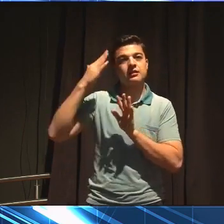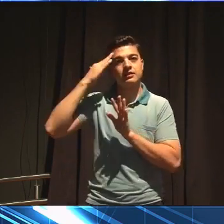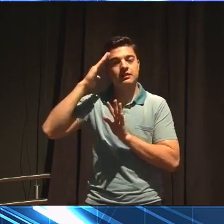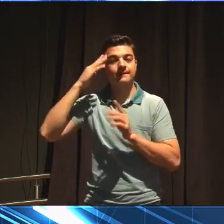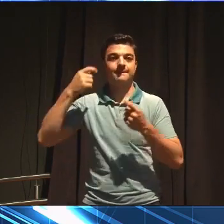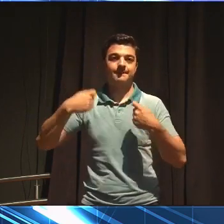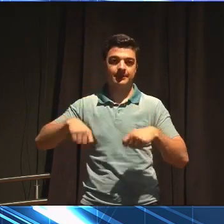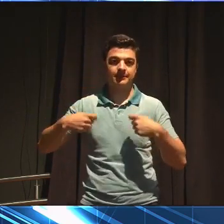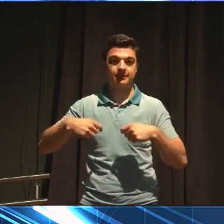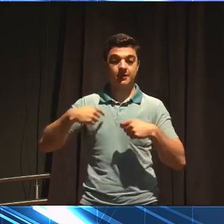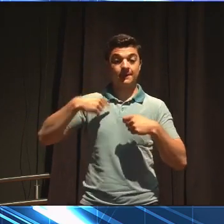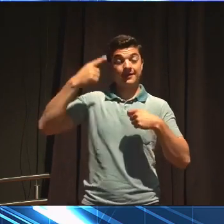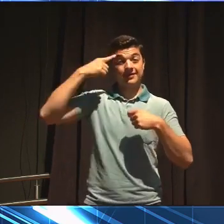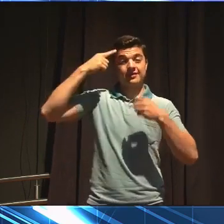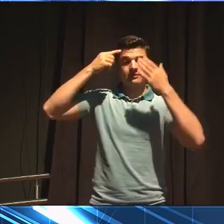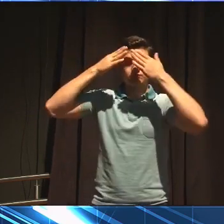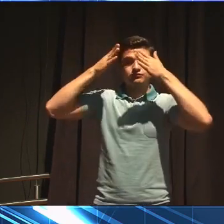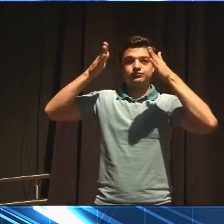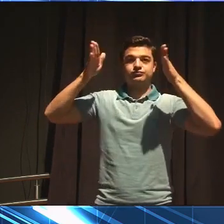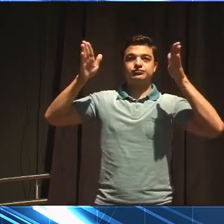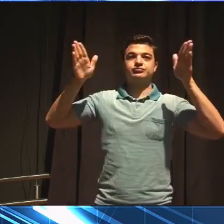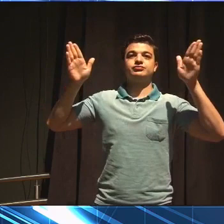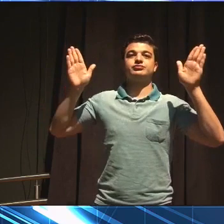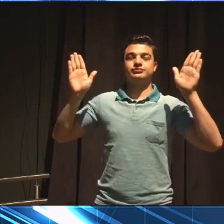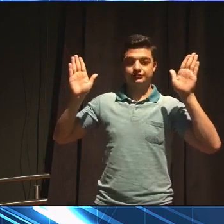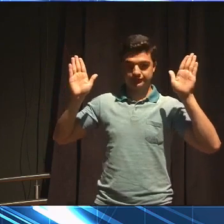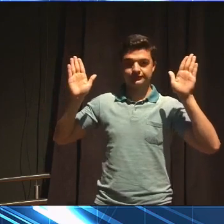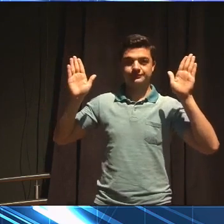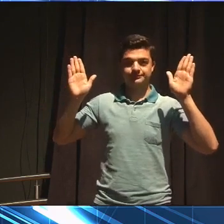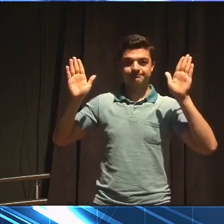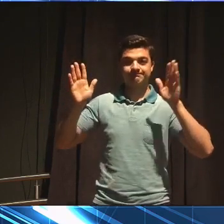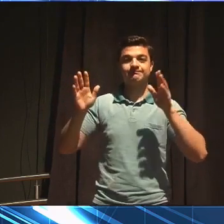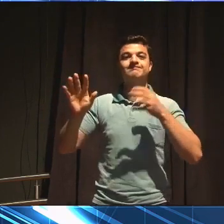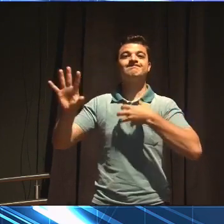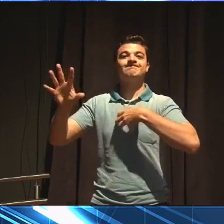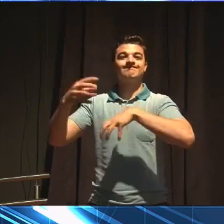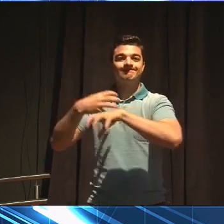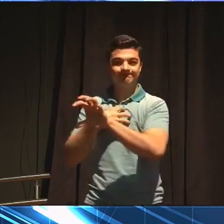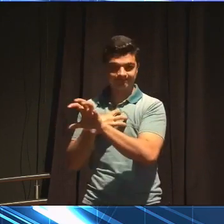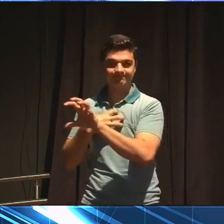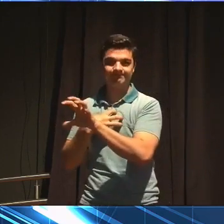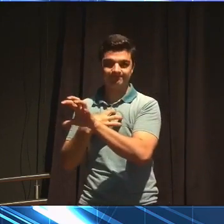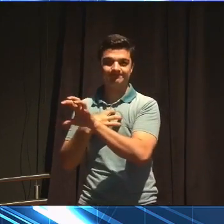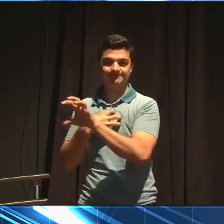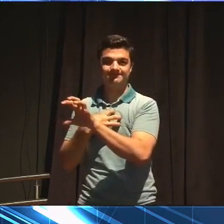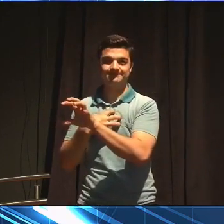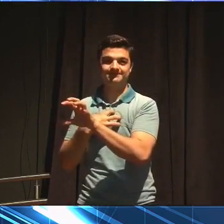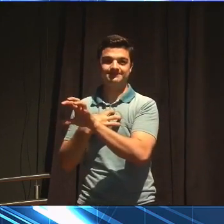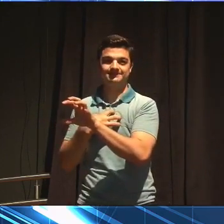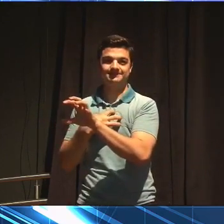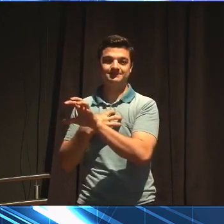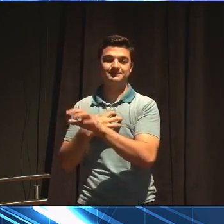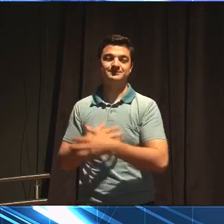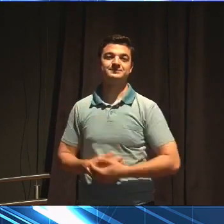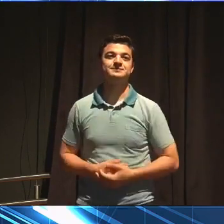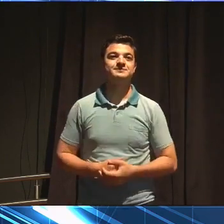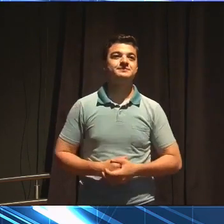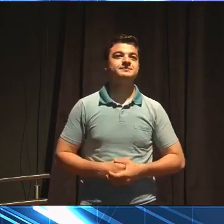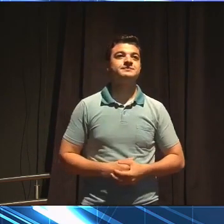pensamento divergente, como uma capacidade de abstração, empatia e principalmente a alteridade.